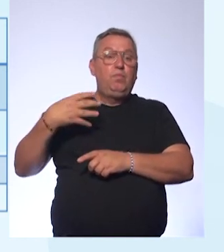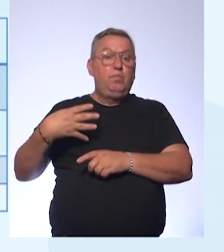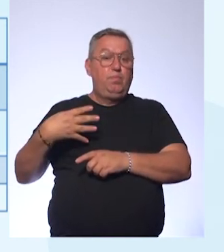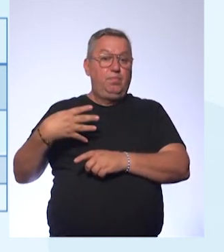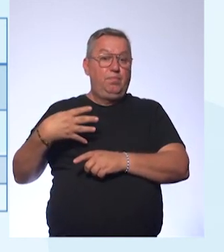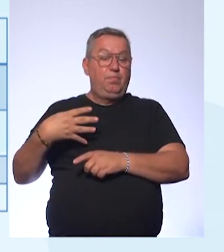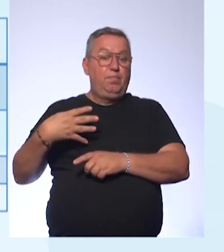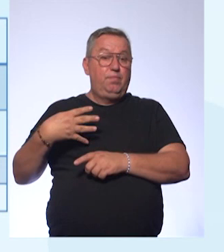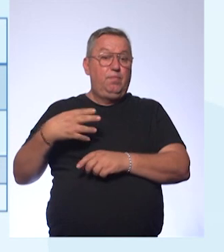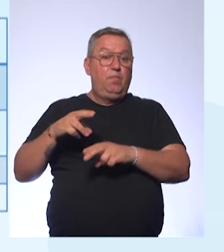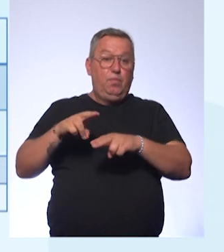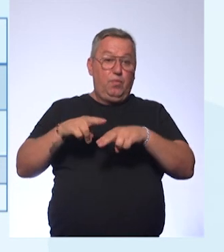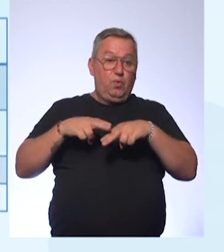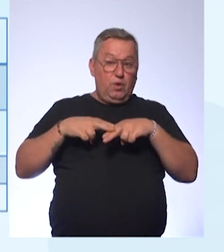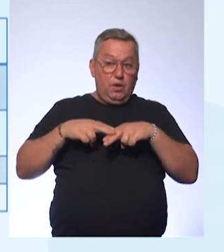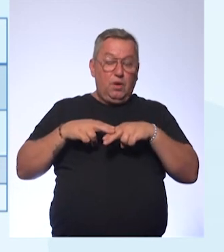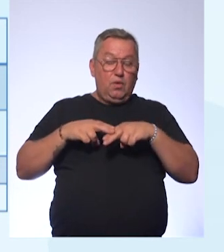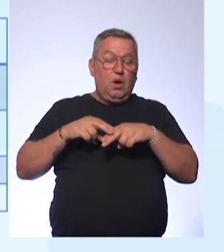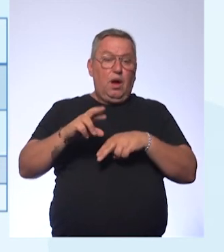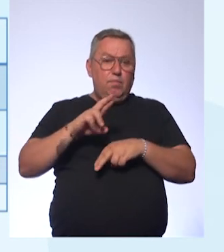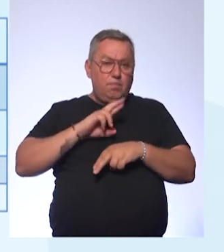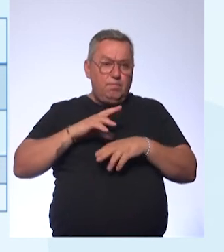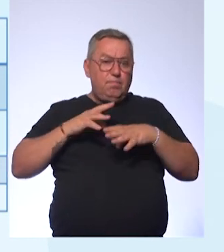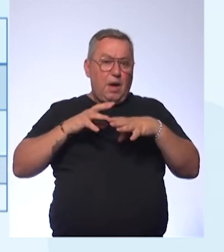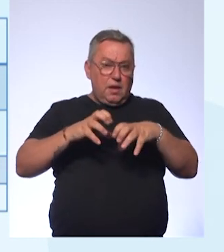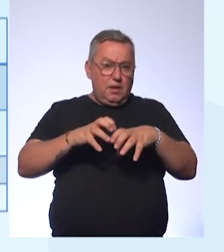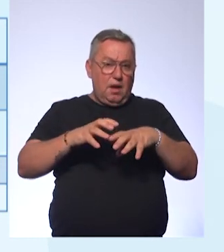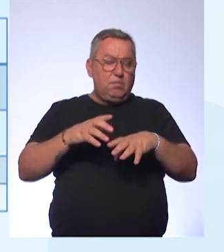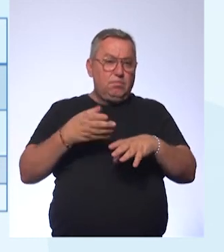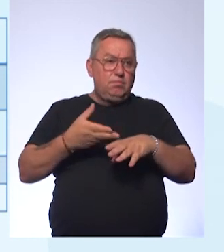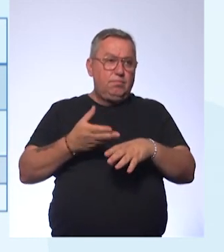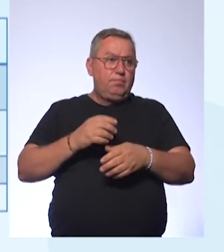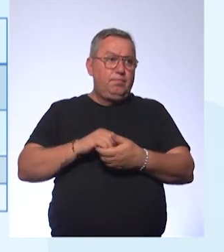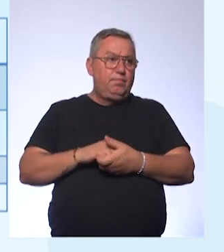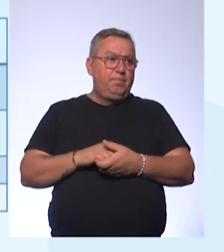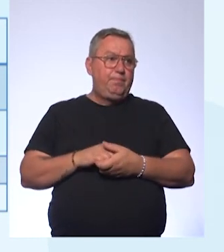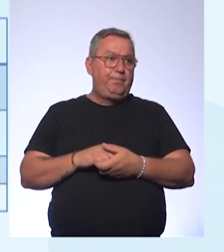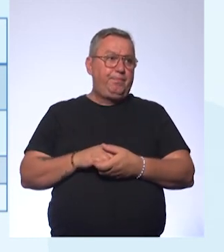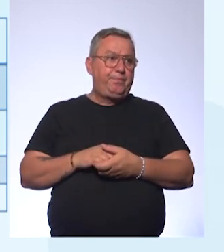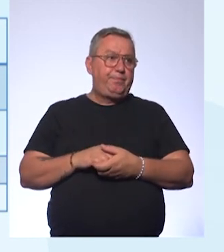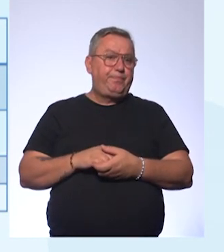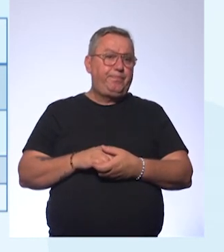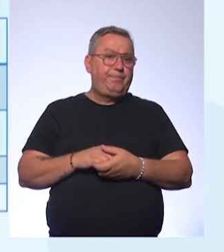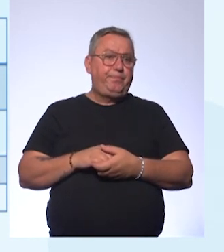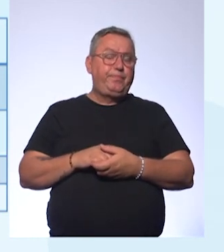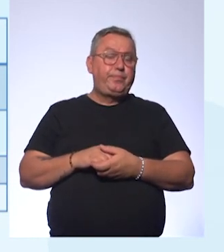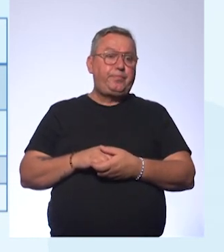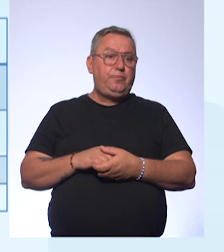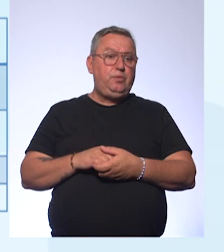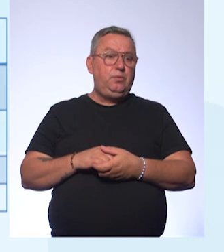84. Portanto, a massa... Deixa eu arrumar esse quadro aqui que está muito feio.